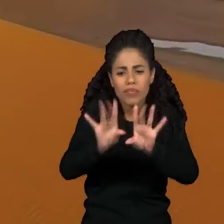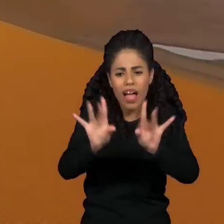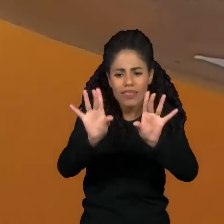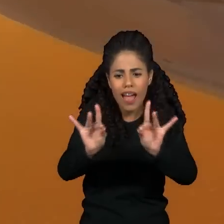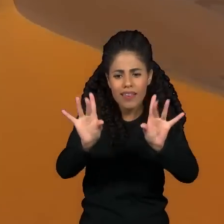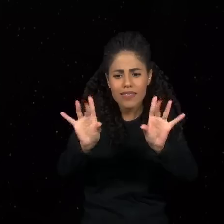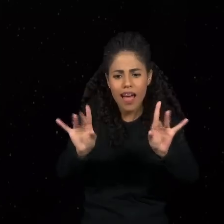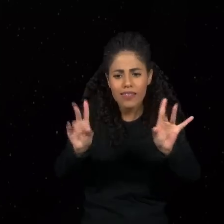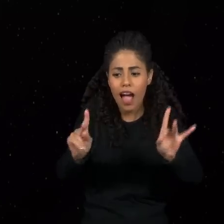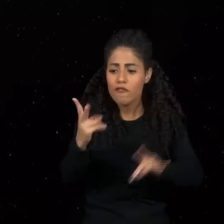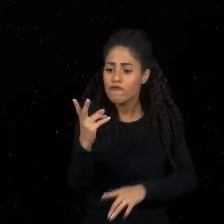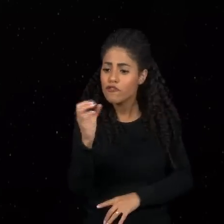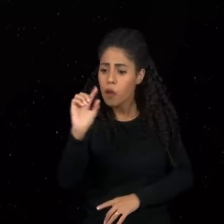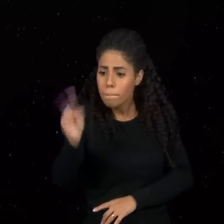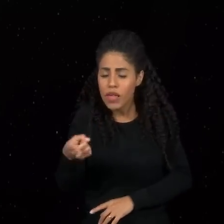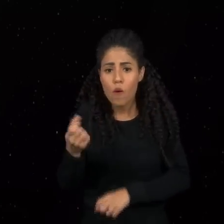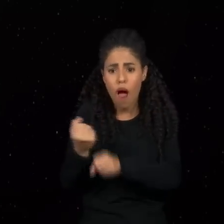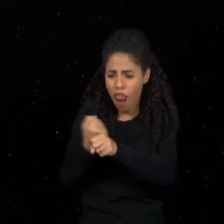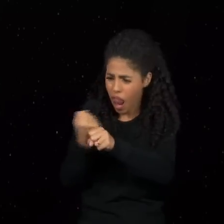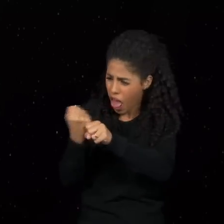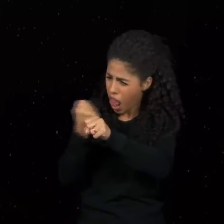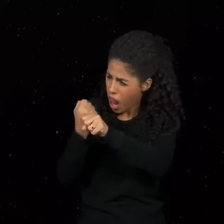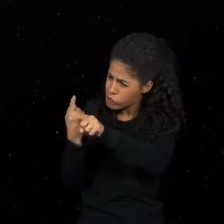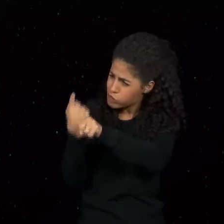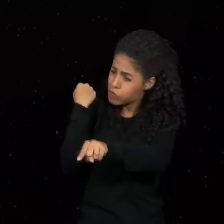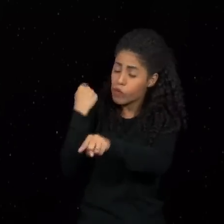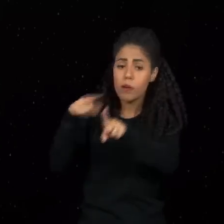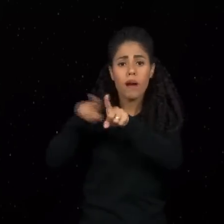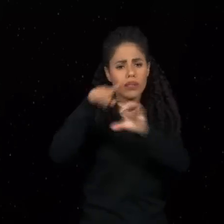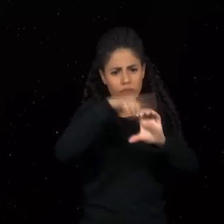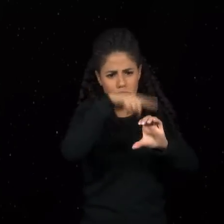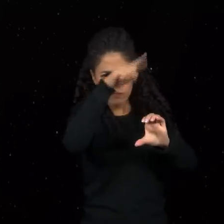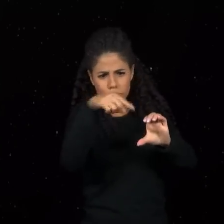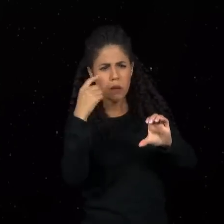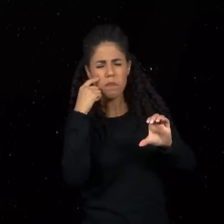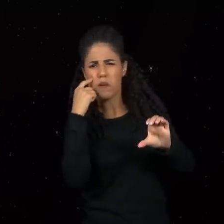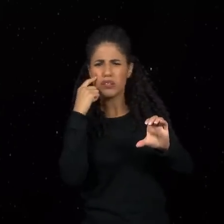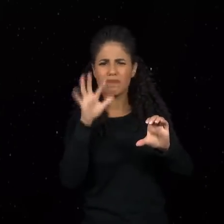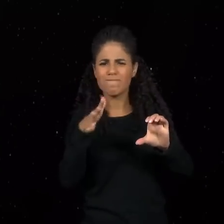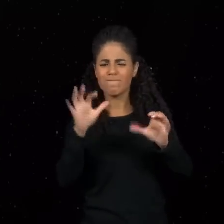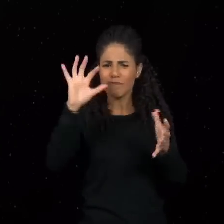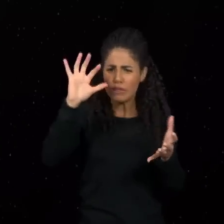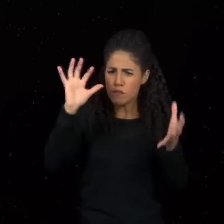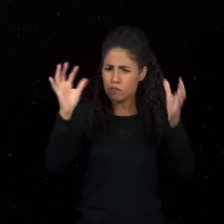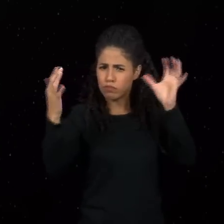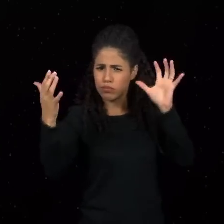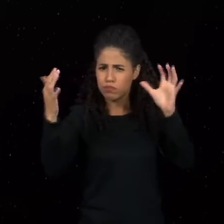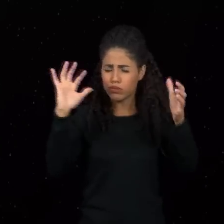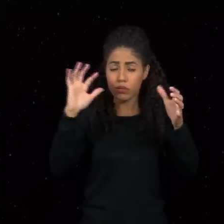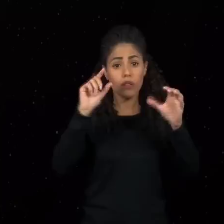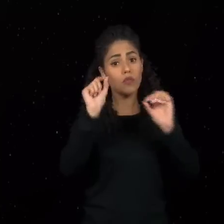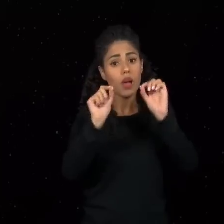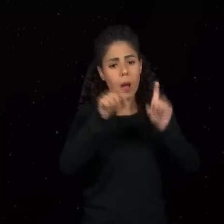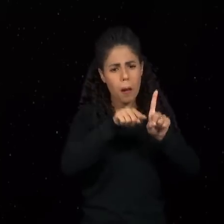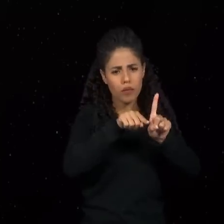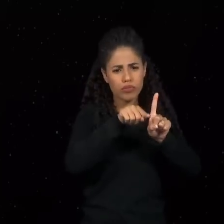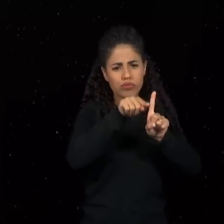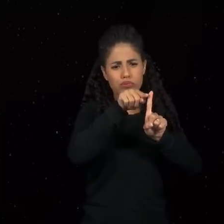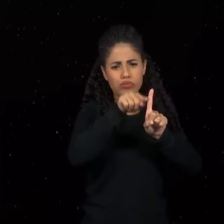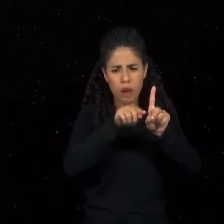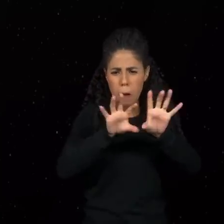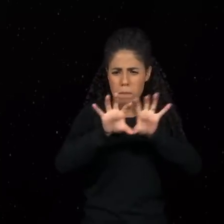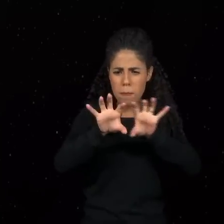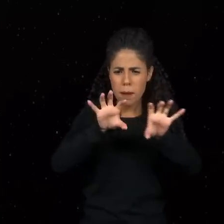20 mil anos. Os cientistas afirmaram que esse pêndulo climático foi impulsionado principalmente